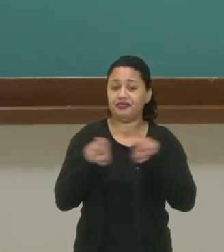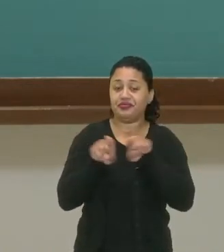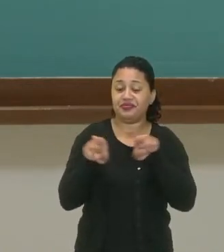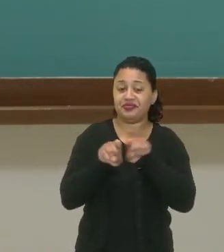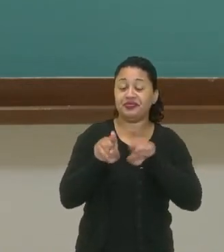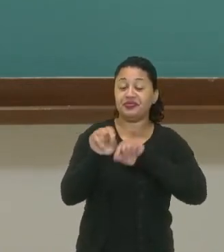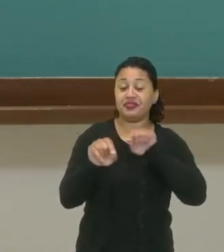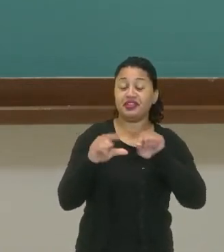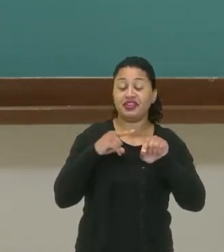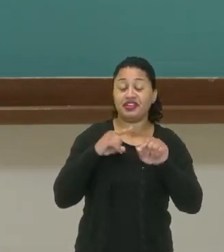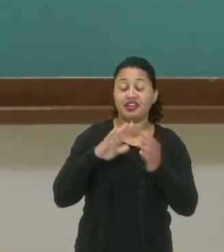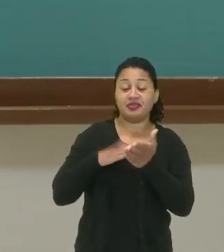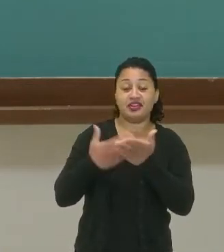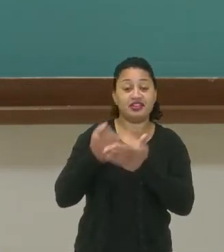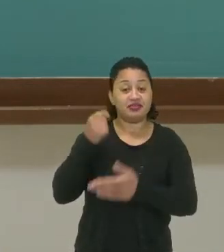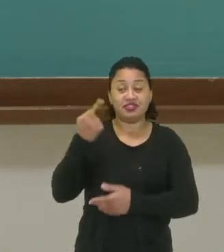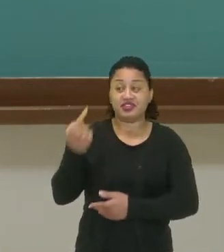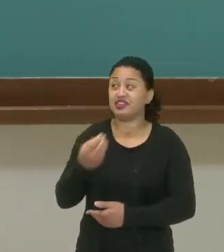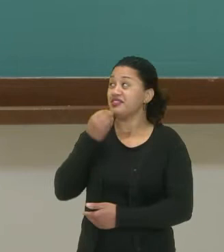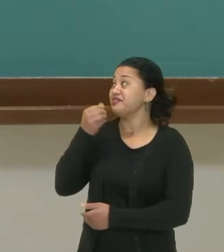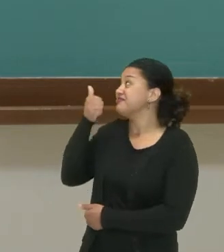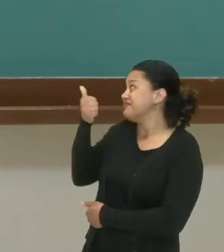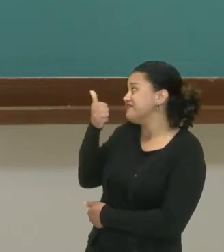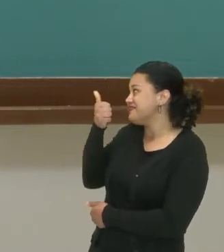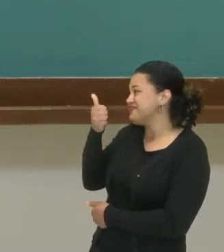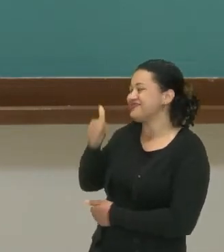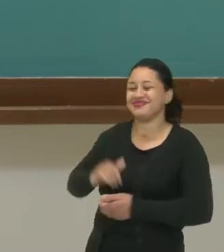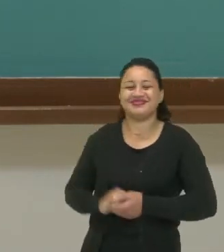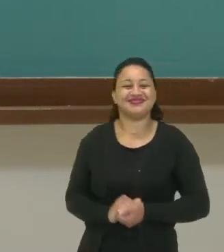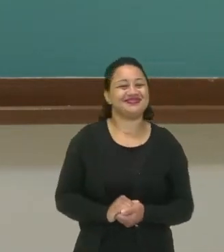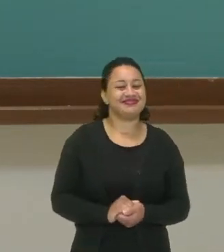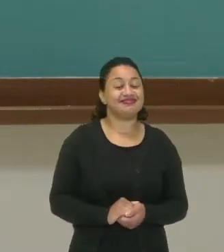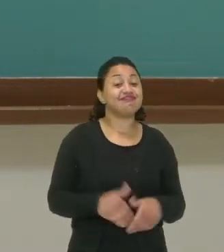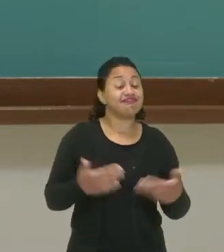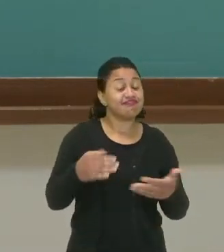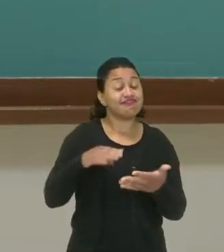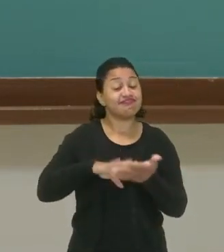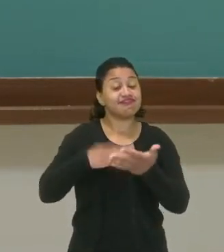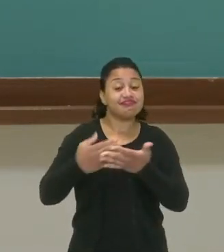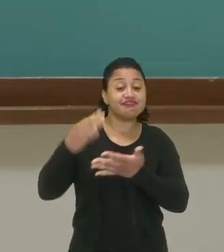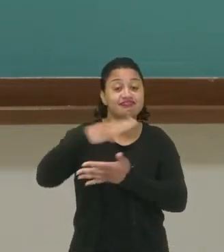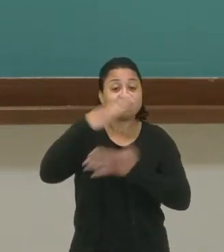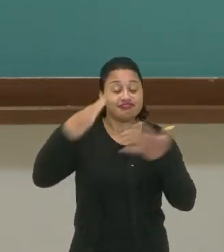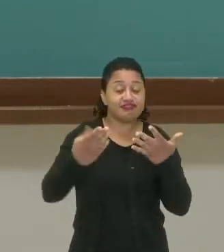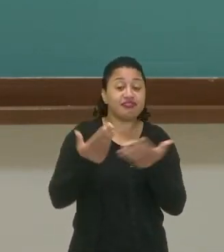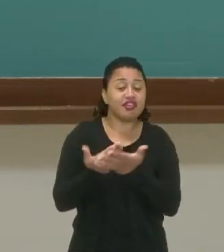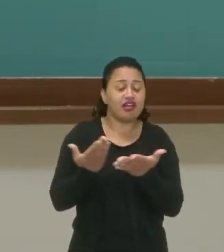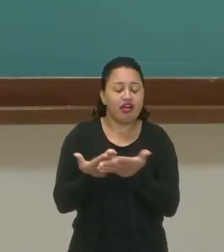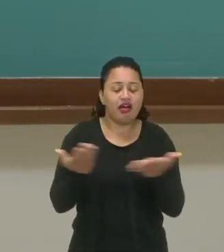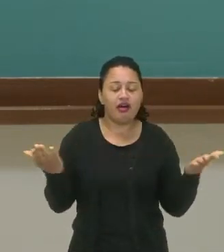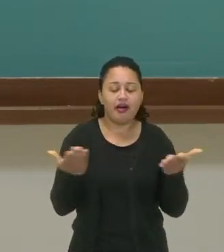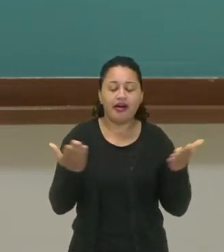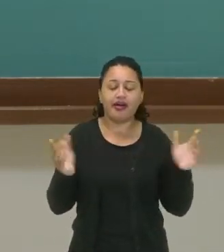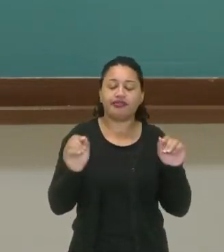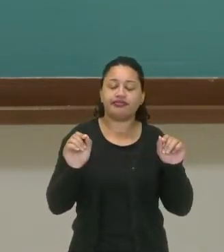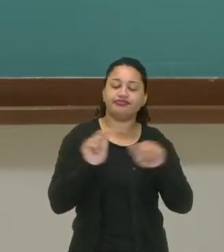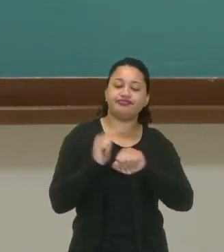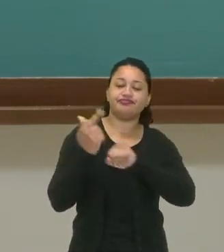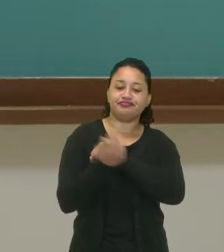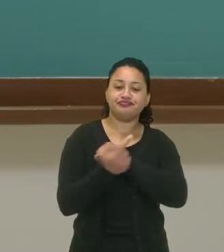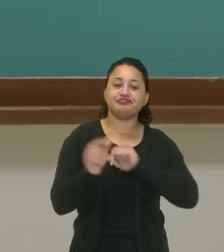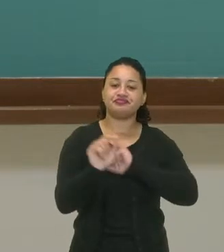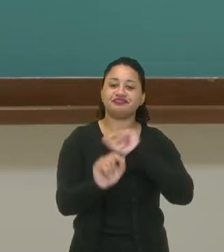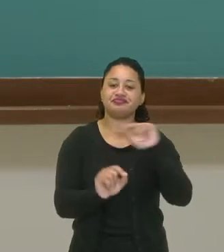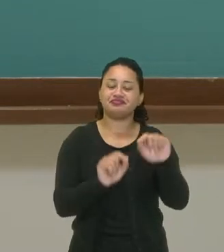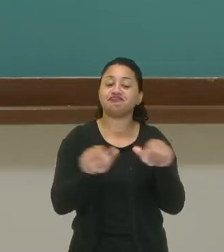então com a presença da Jéssica. Tudo bem, Jéssica? Muito bem, ela irá interpretar para nós aqui na linguagem de Libras. E